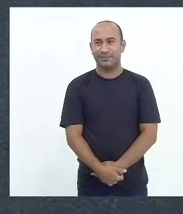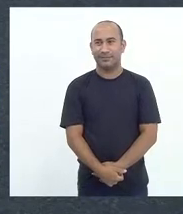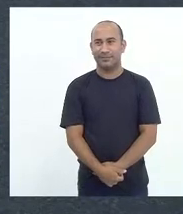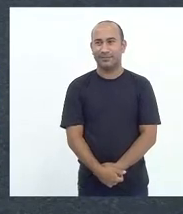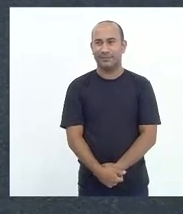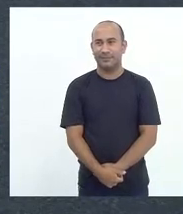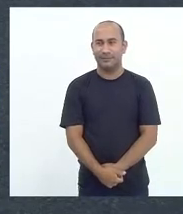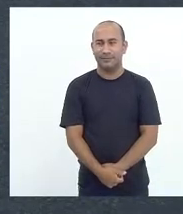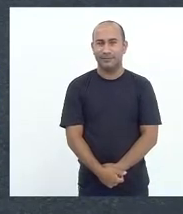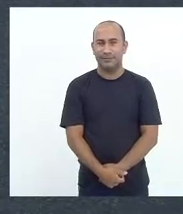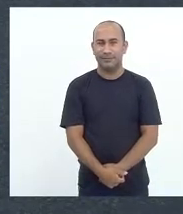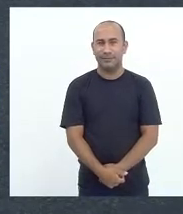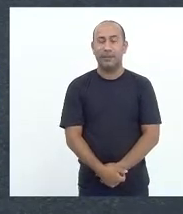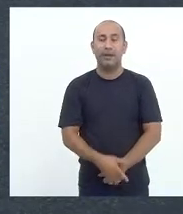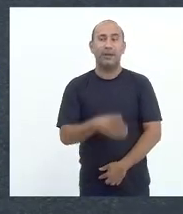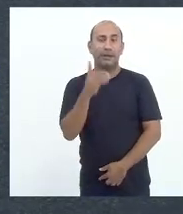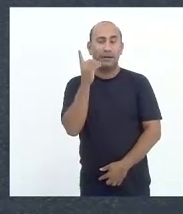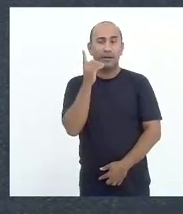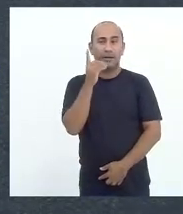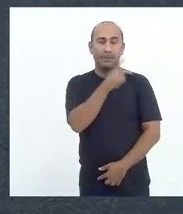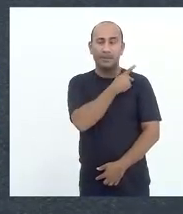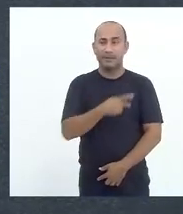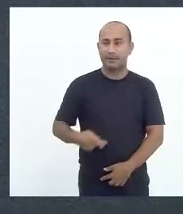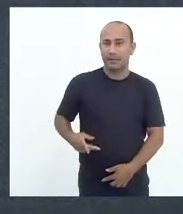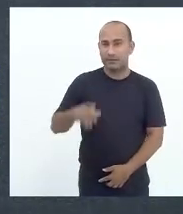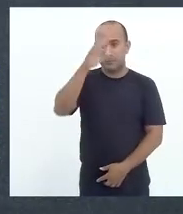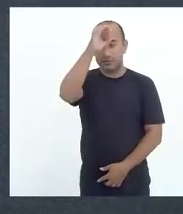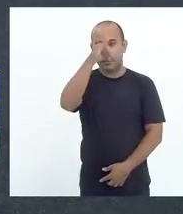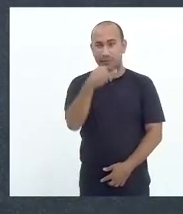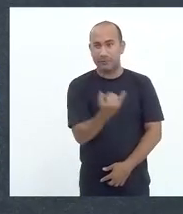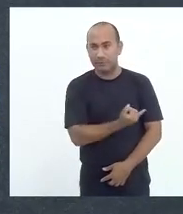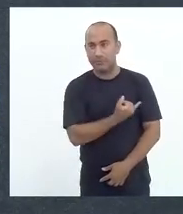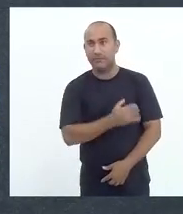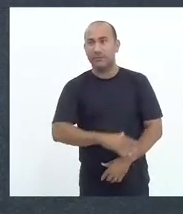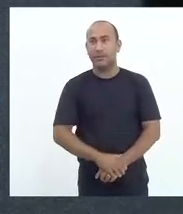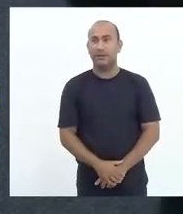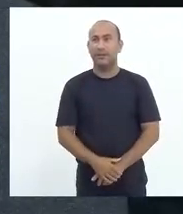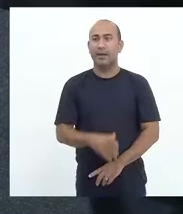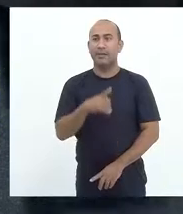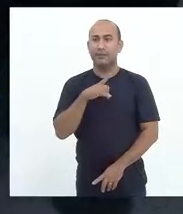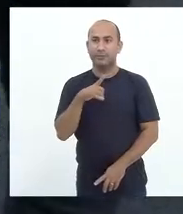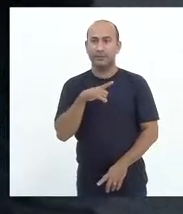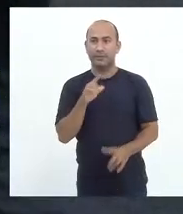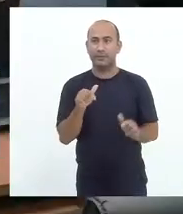Presidente Tia Ju, nós temos alguns aspectos a serem debatidos.